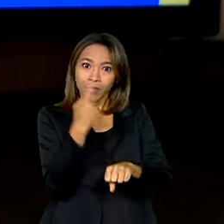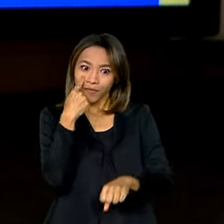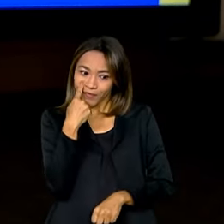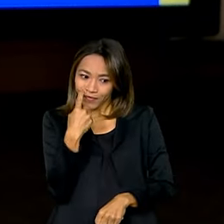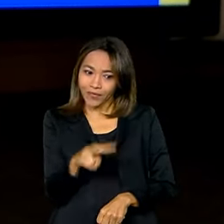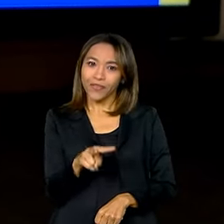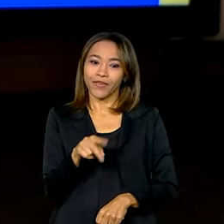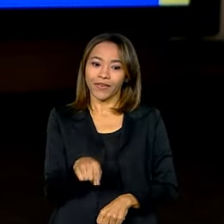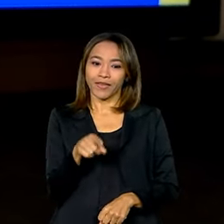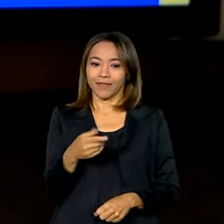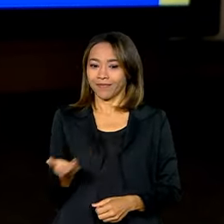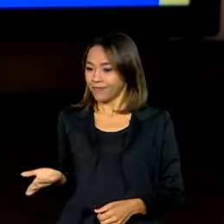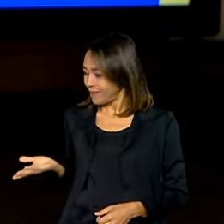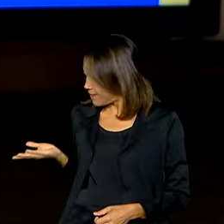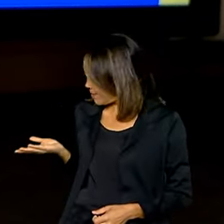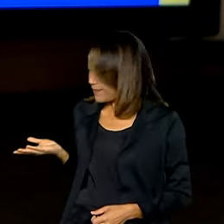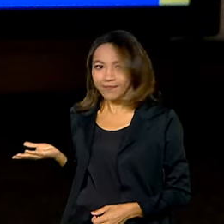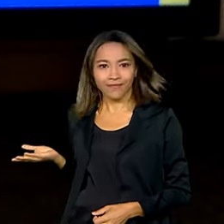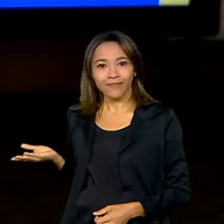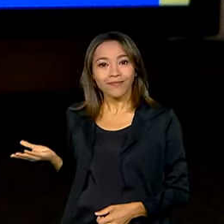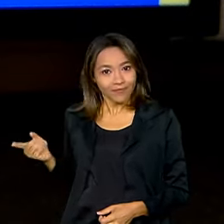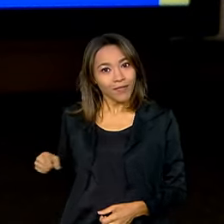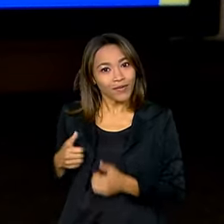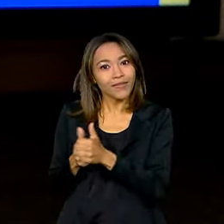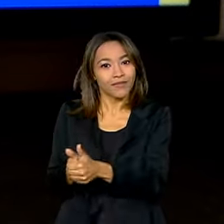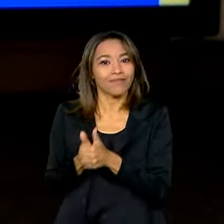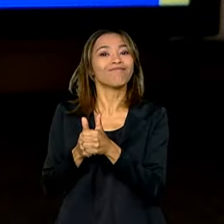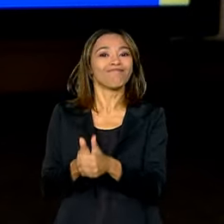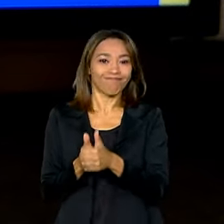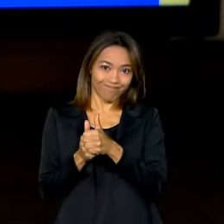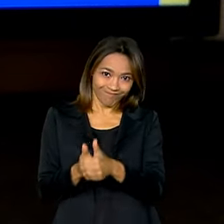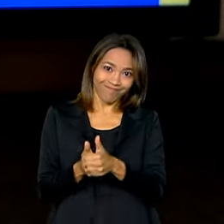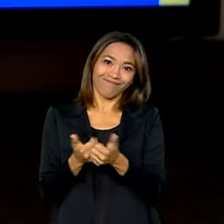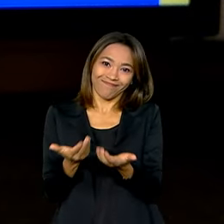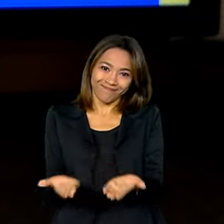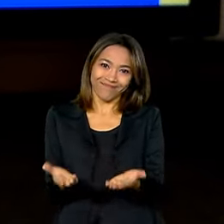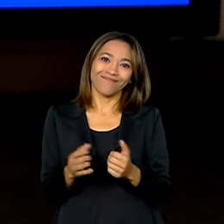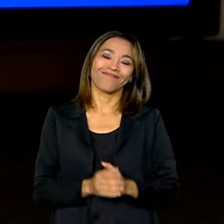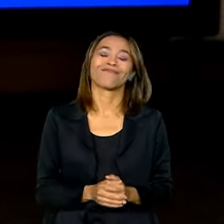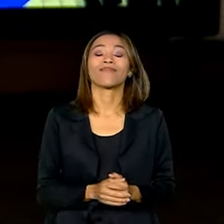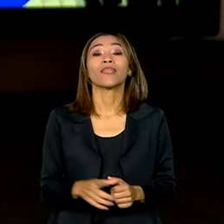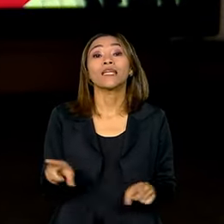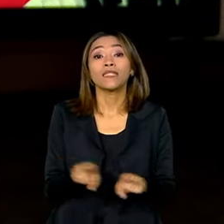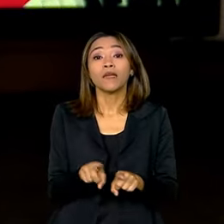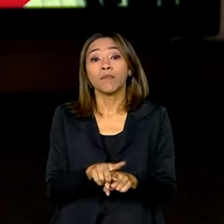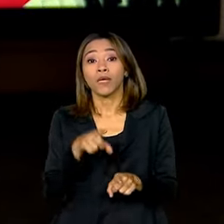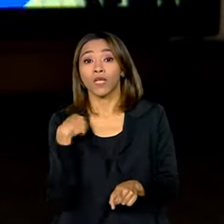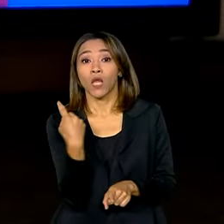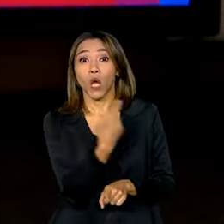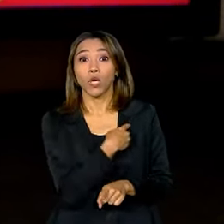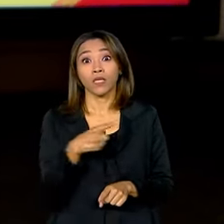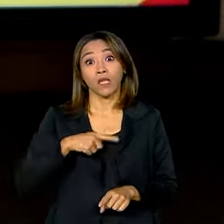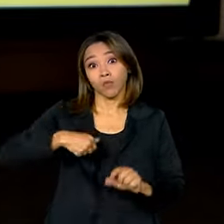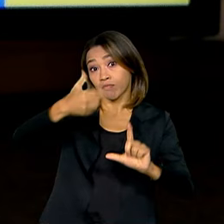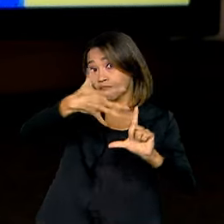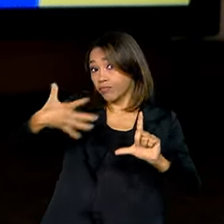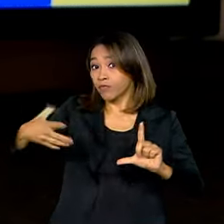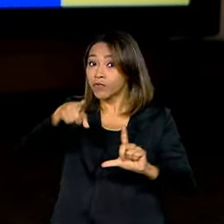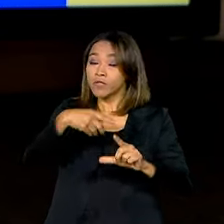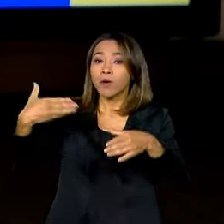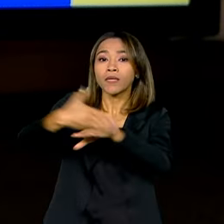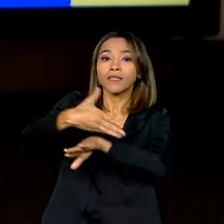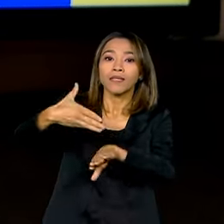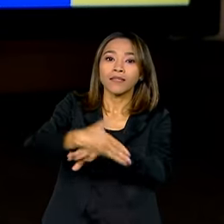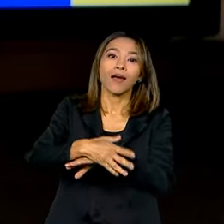no @canalgov. Meios para nos acompanhar não faltam. Também estamos ao vivo no streaming que você pode acessar